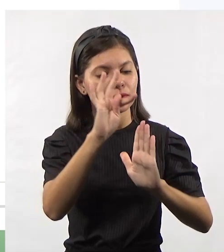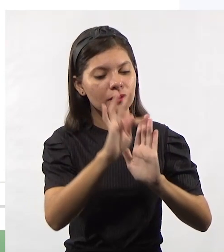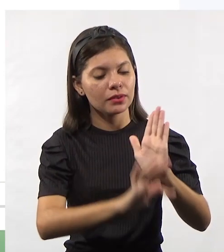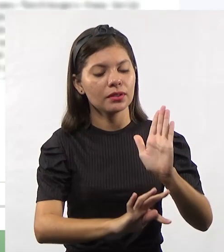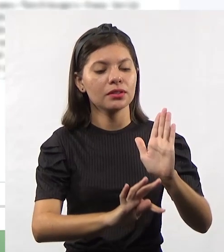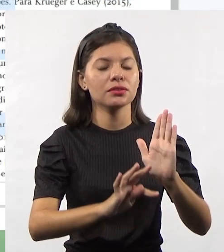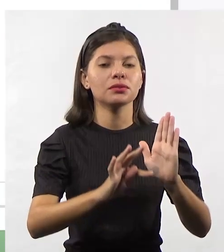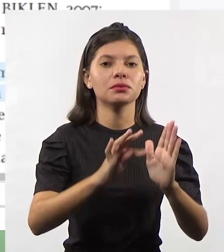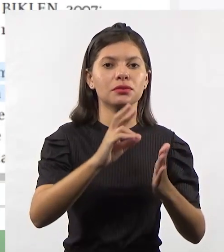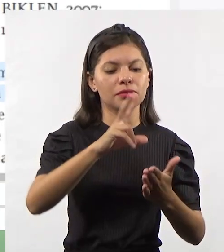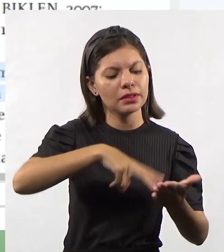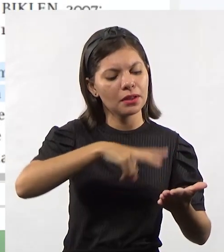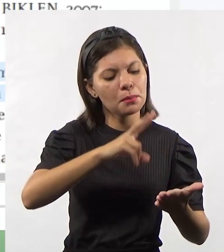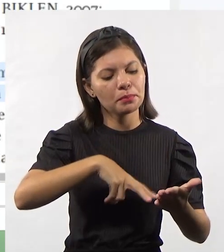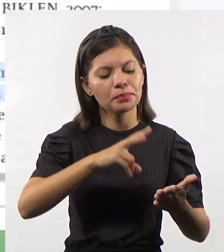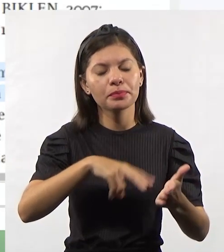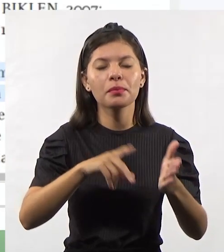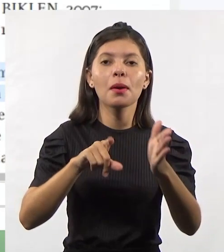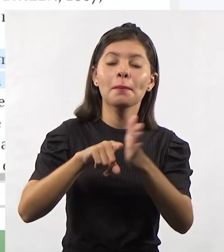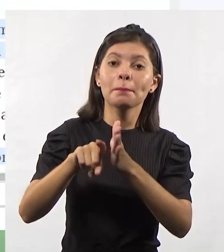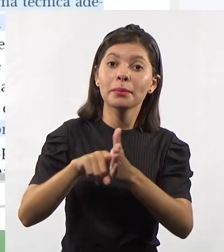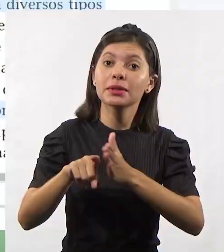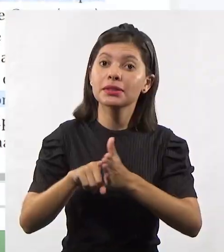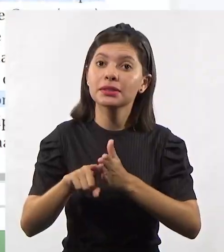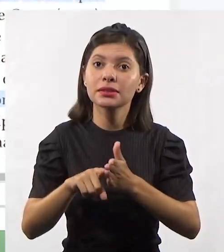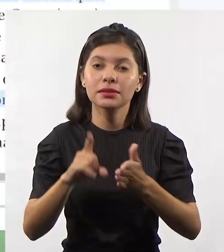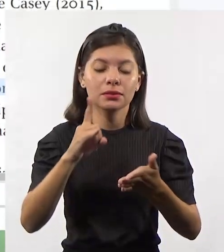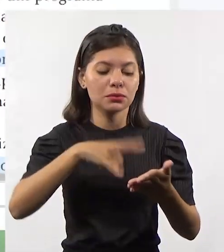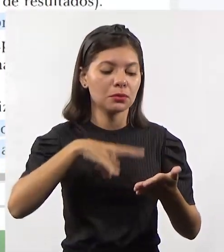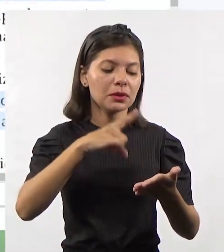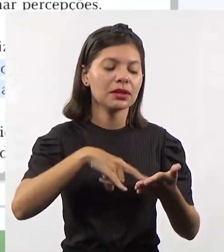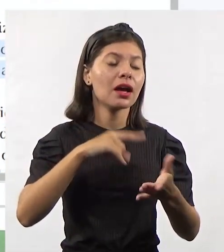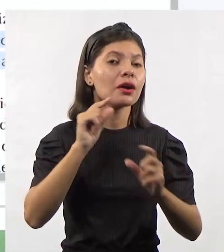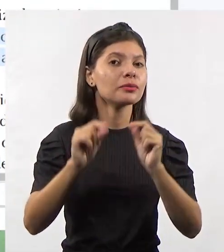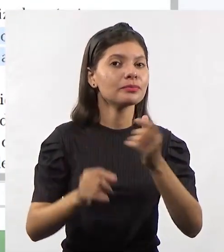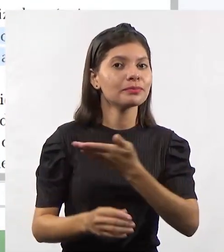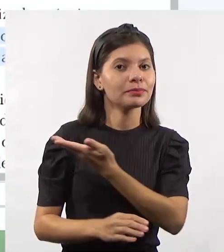ler aqui se for fazer a pesquisa documental olha só